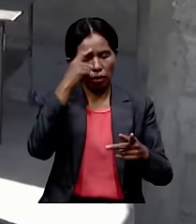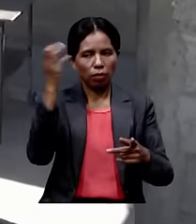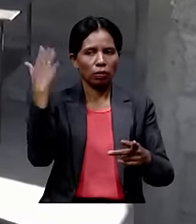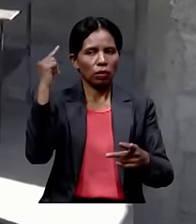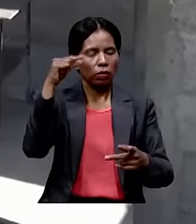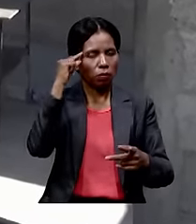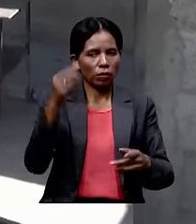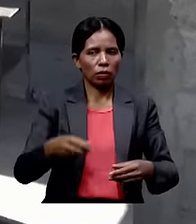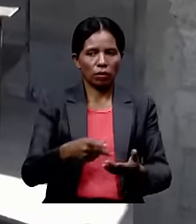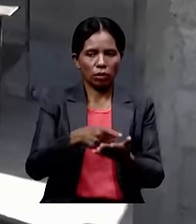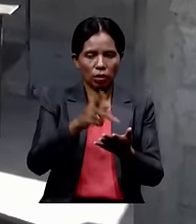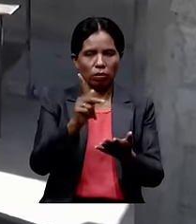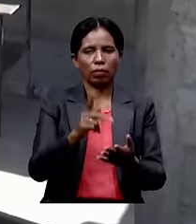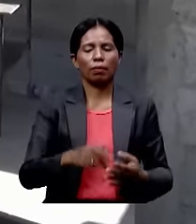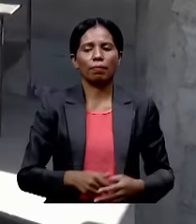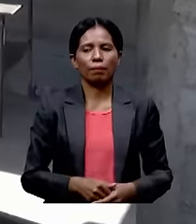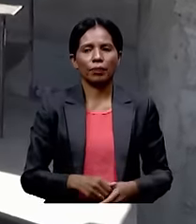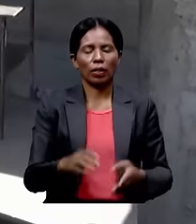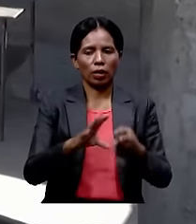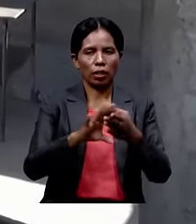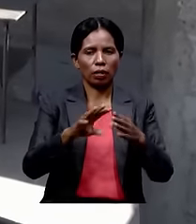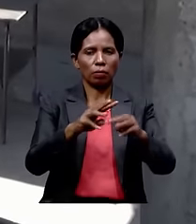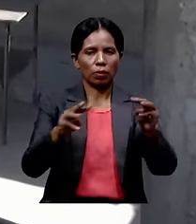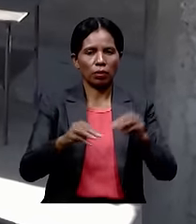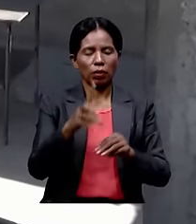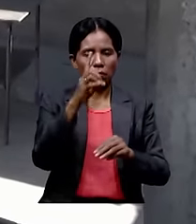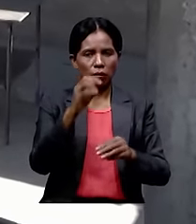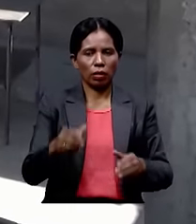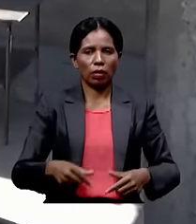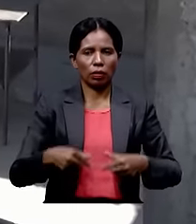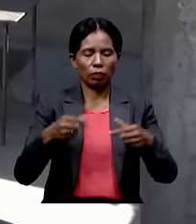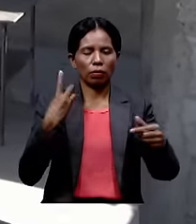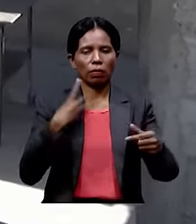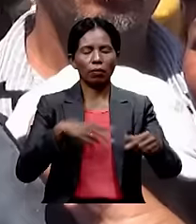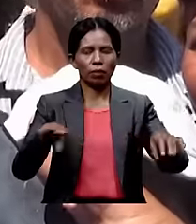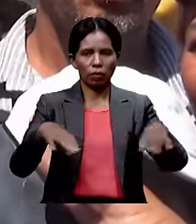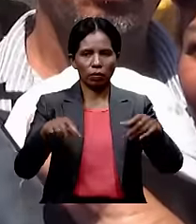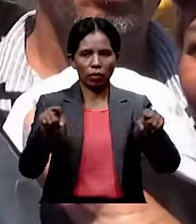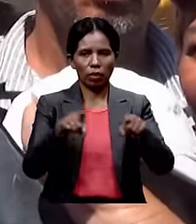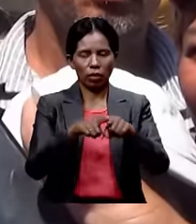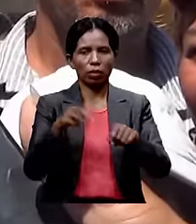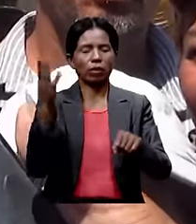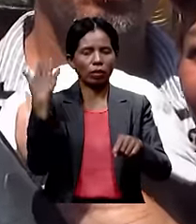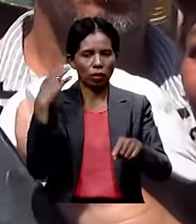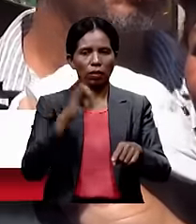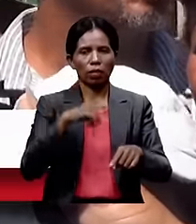Governo forna carta notificação. Carta notificação município de Hasai, a media serviço ne, ale sa bai bai hau